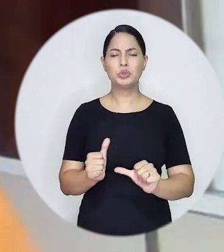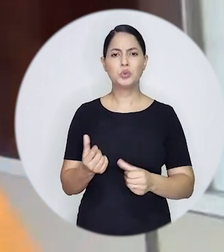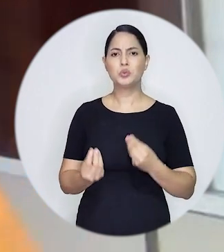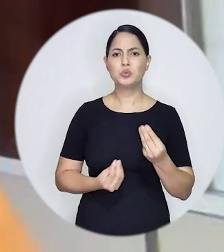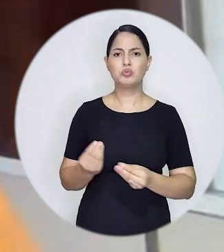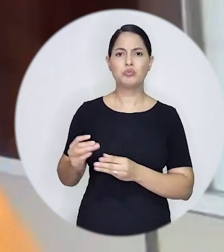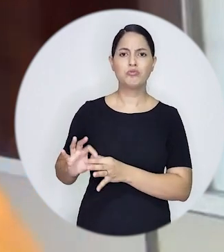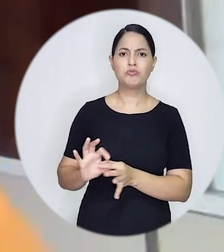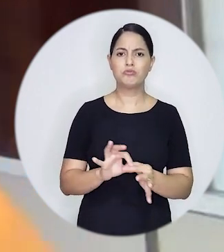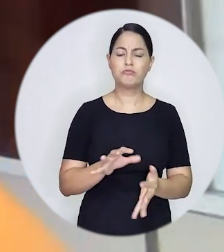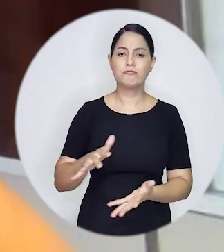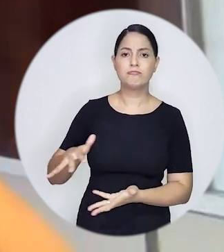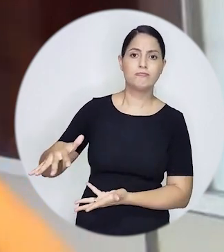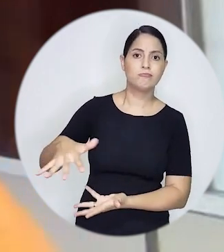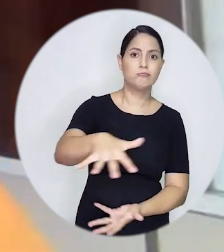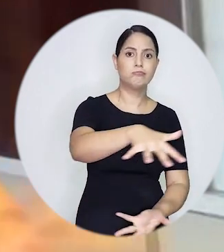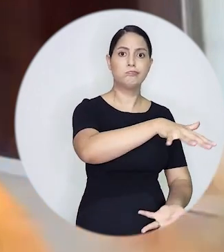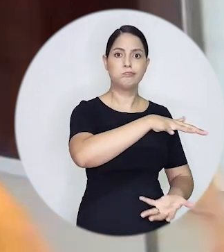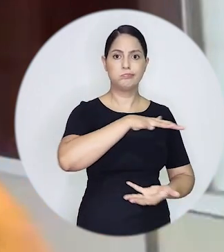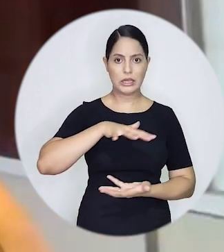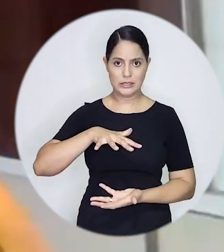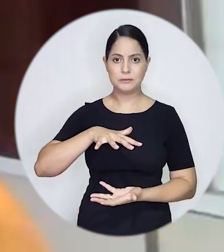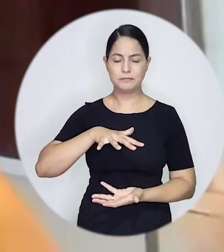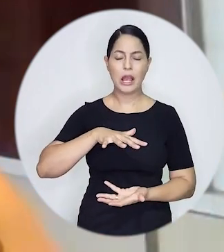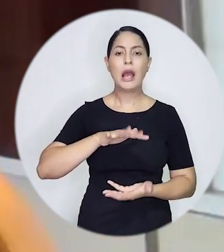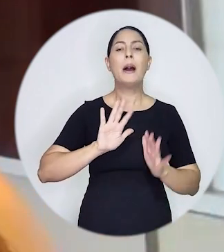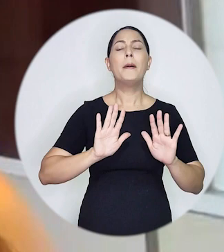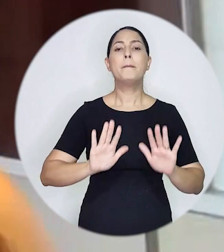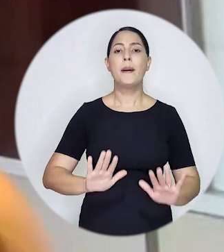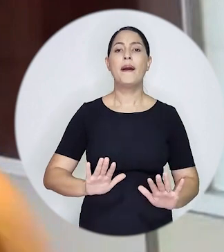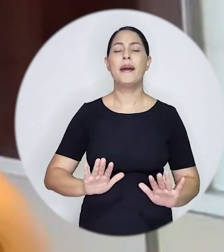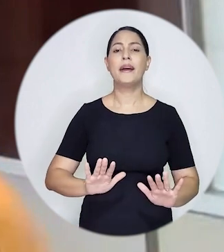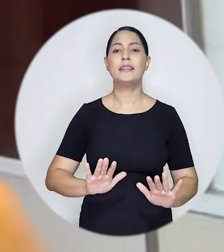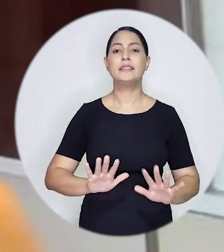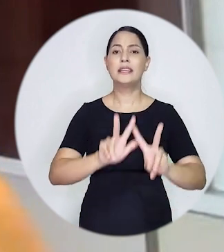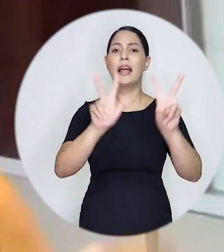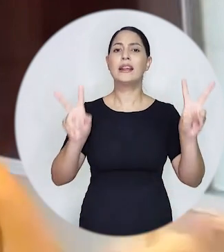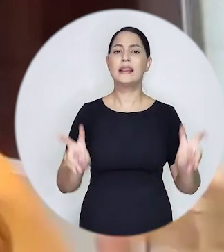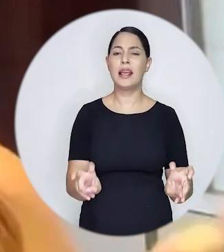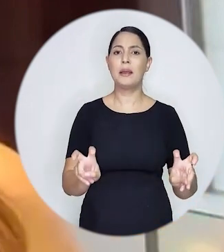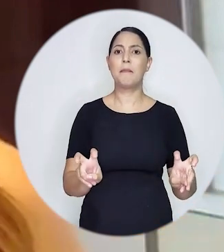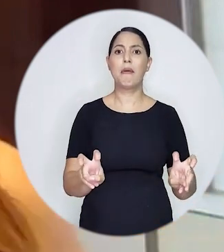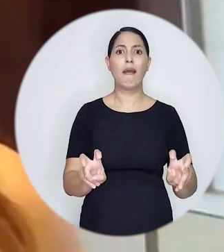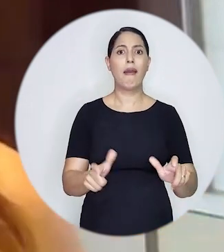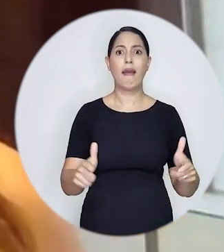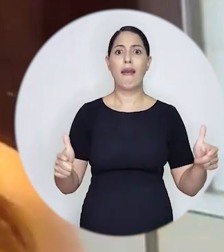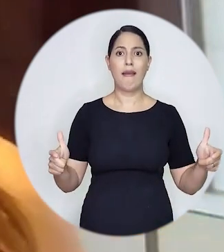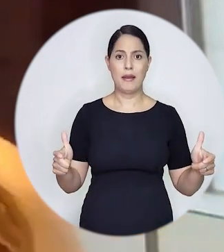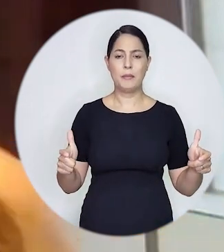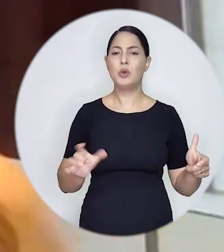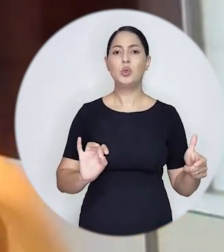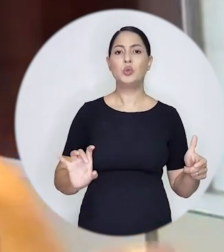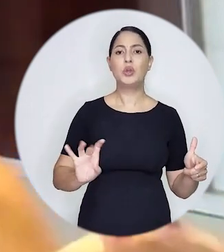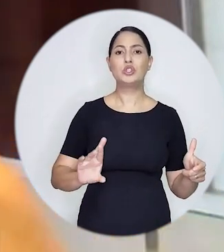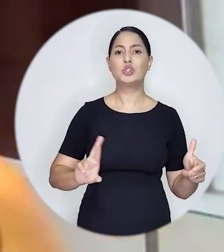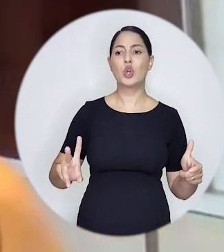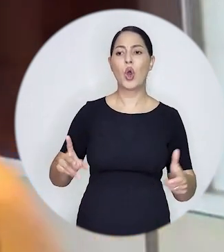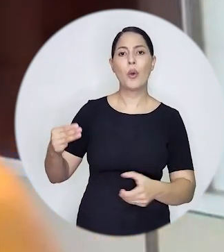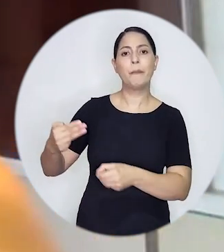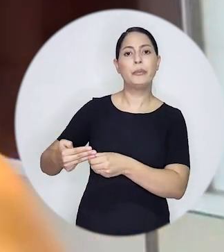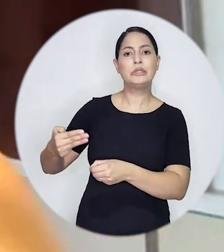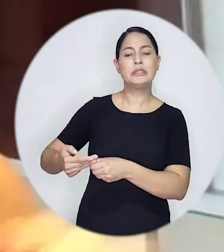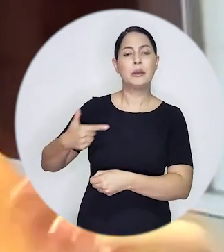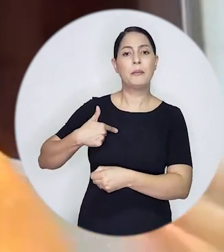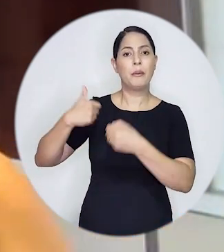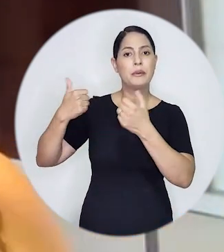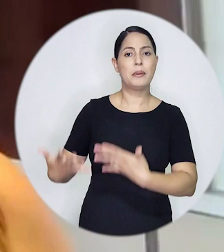agora, o nosso assunto agora é muito amplo. Eu não estou mais falando do município, eu não estou falando do